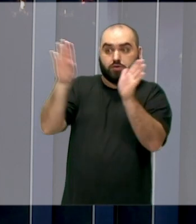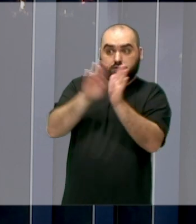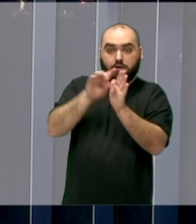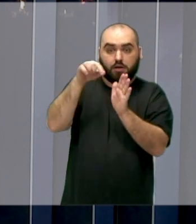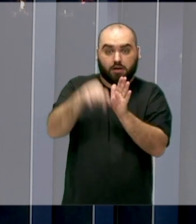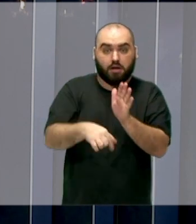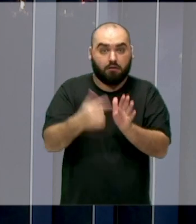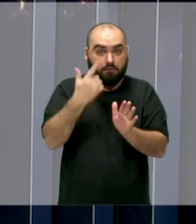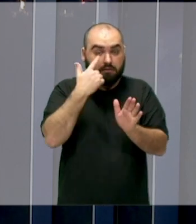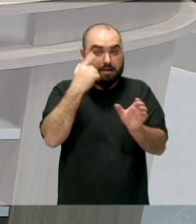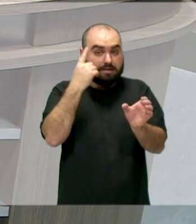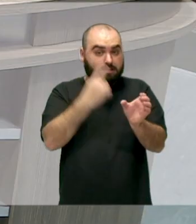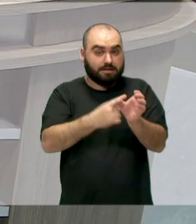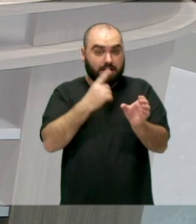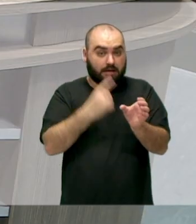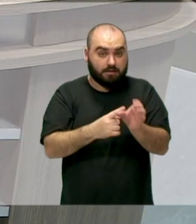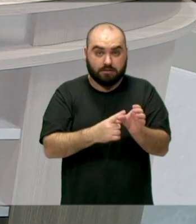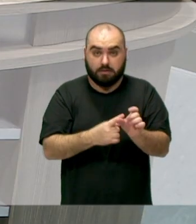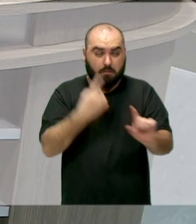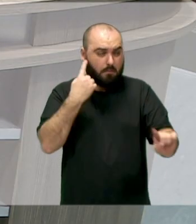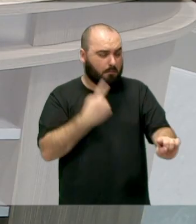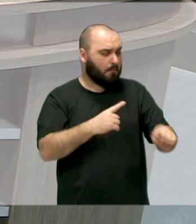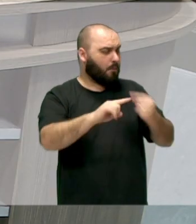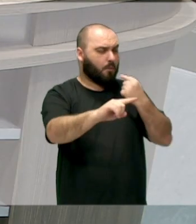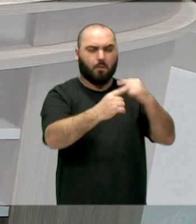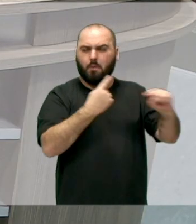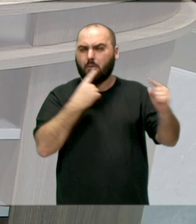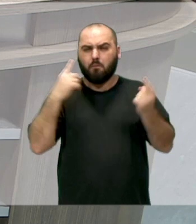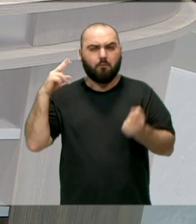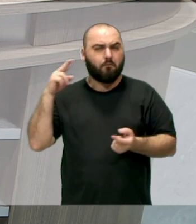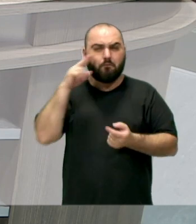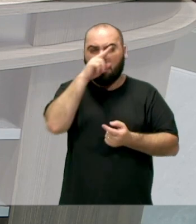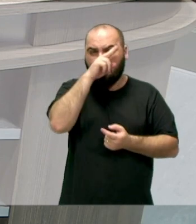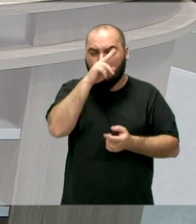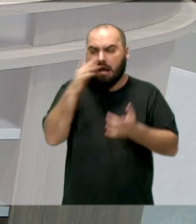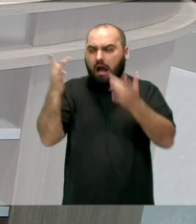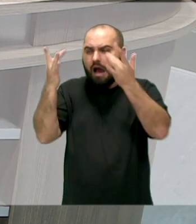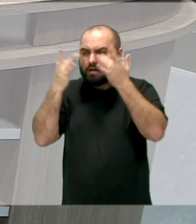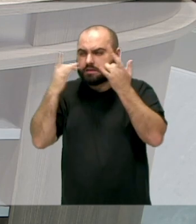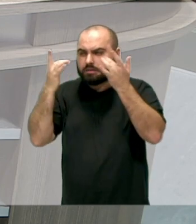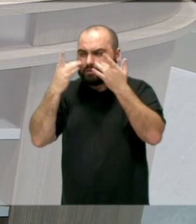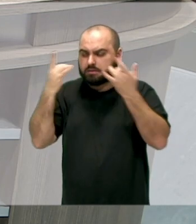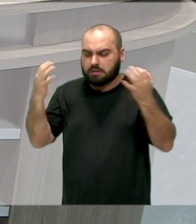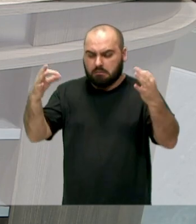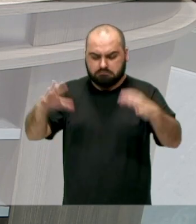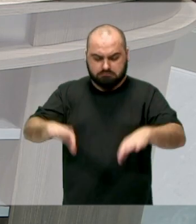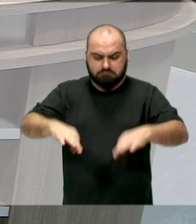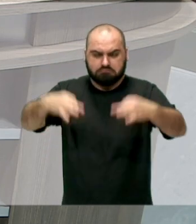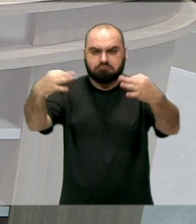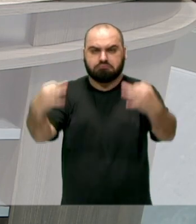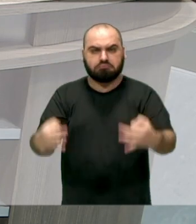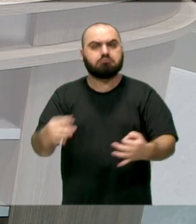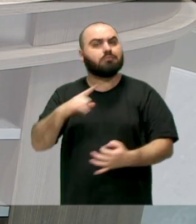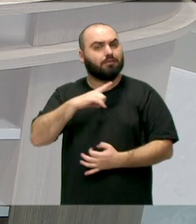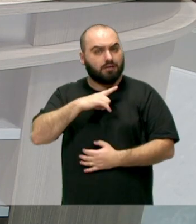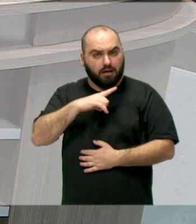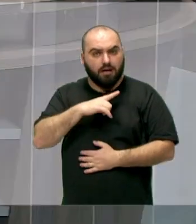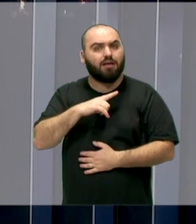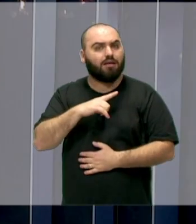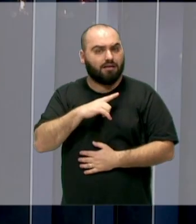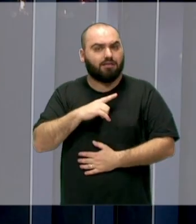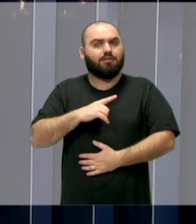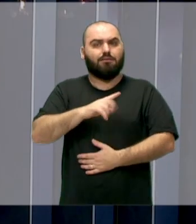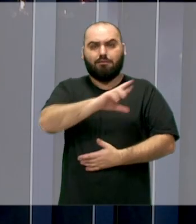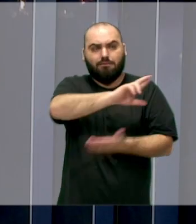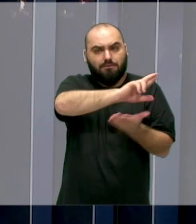uma cidade extremamente musical, com artistas fantásticos, né? Nós temos aí uma